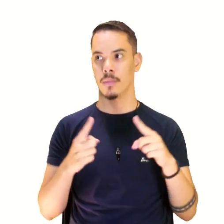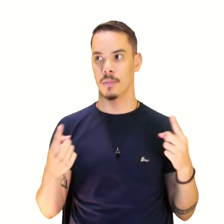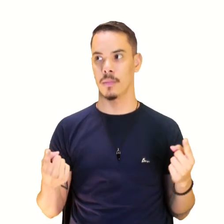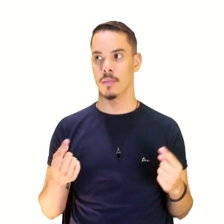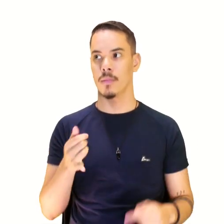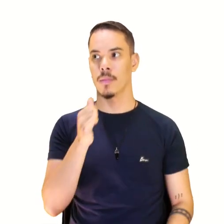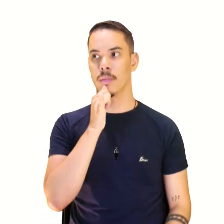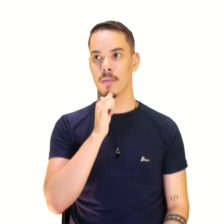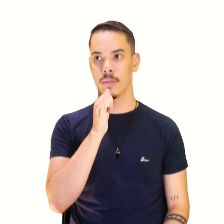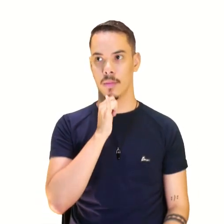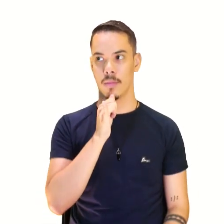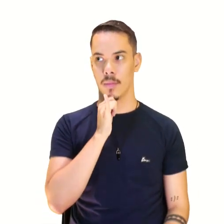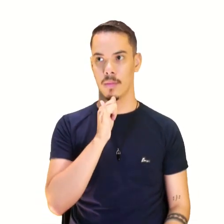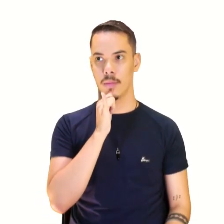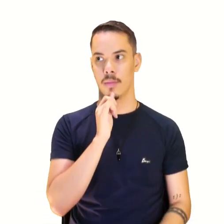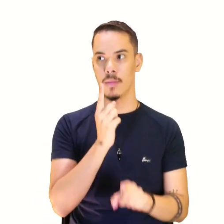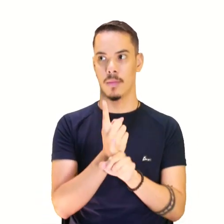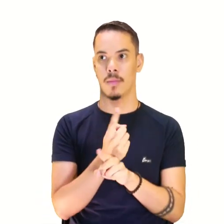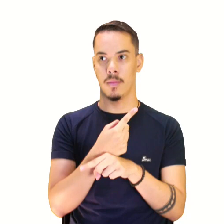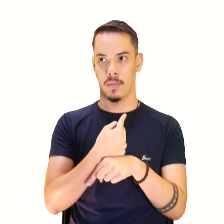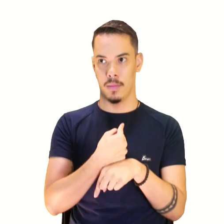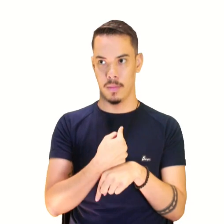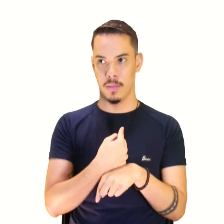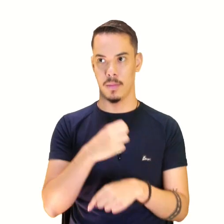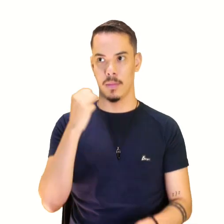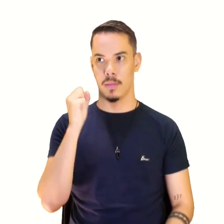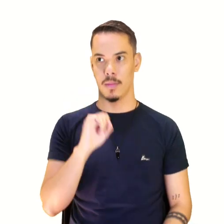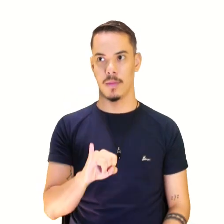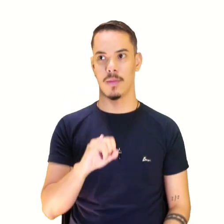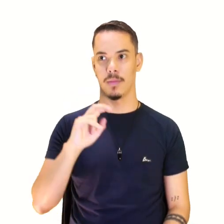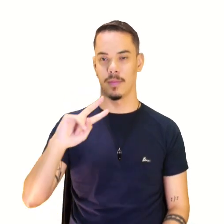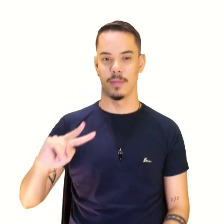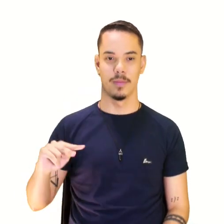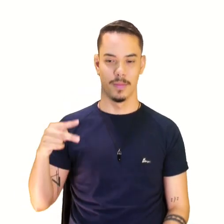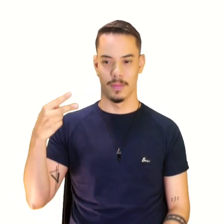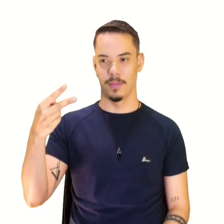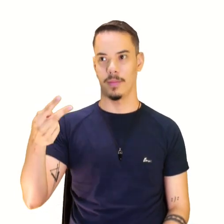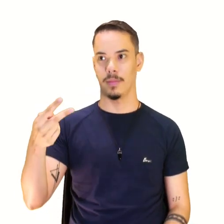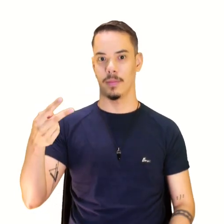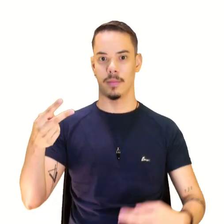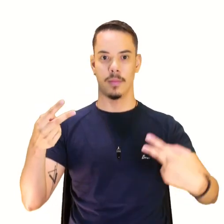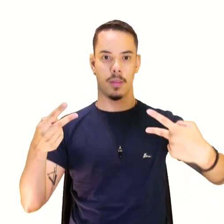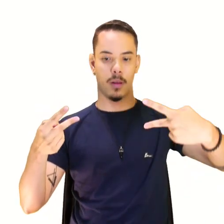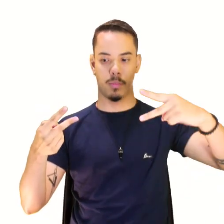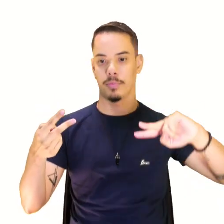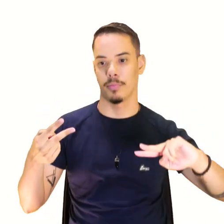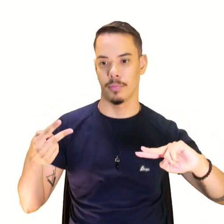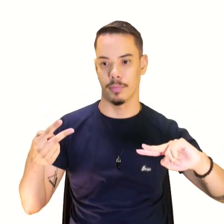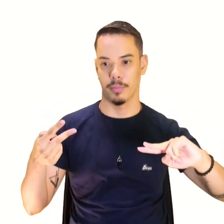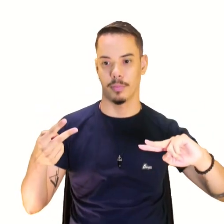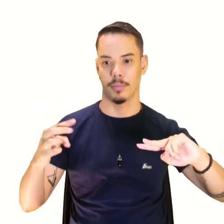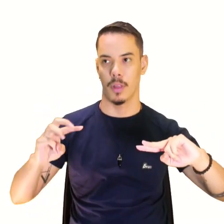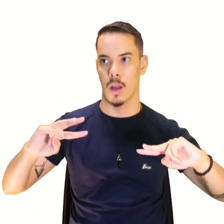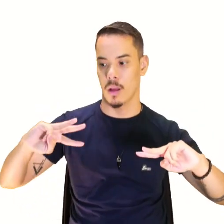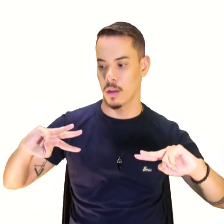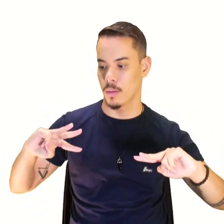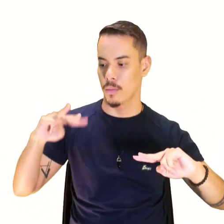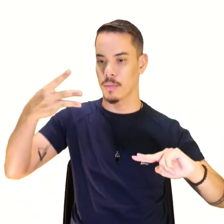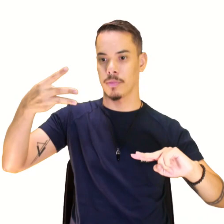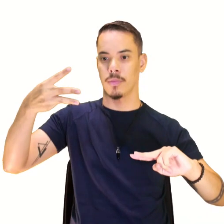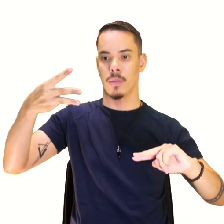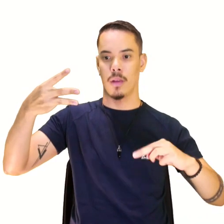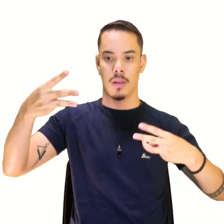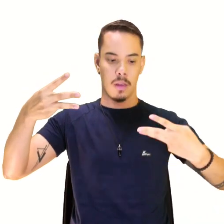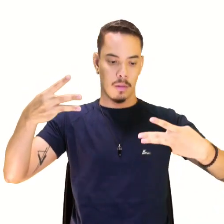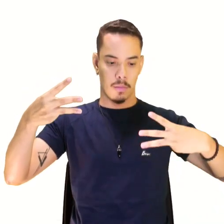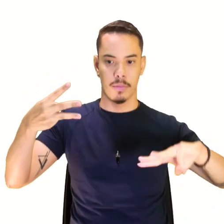inversa. Inversa é o contrário. Isso. Se uma dobra, a outra cai pela metade. Se uma triplica, a outra se reduz